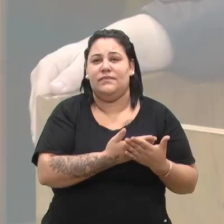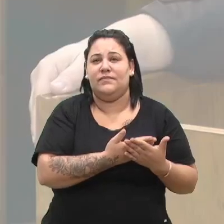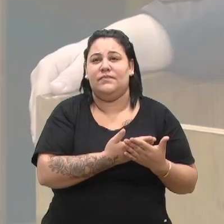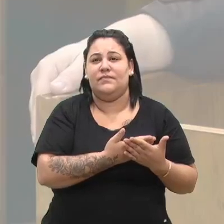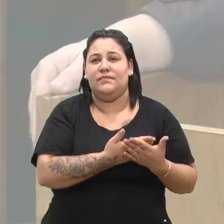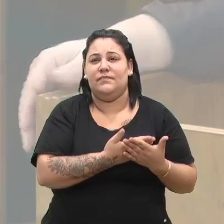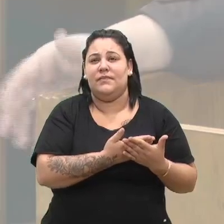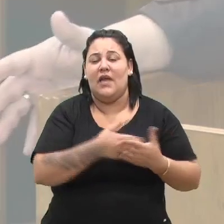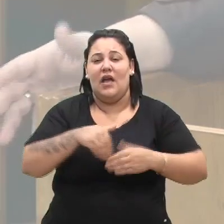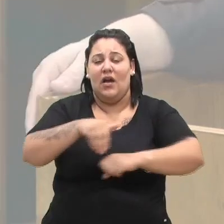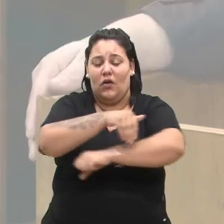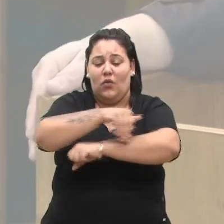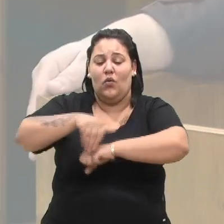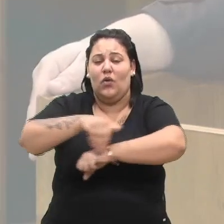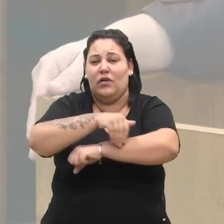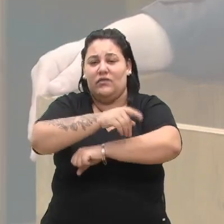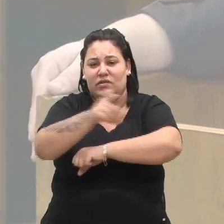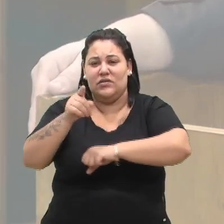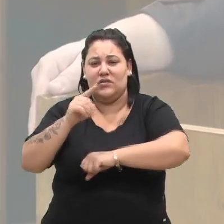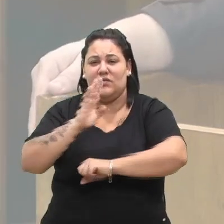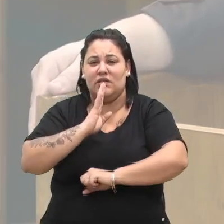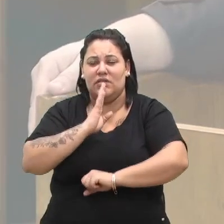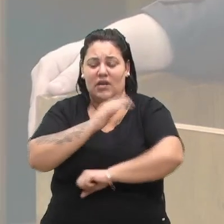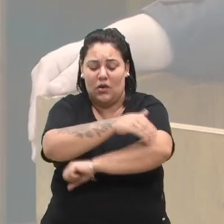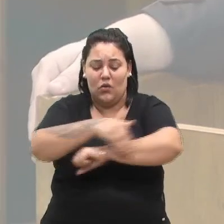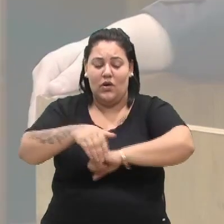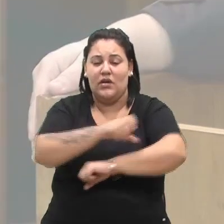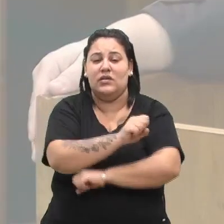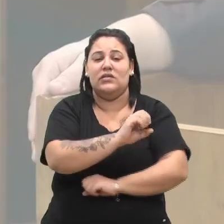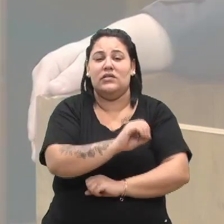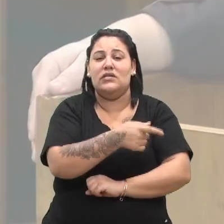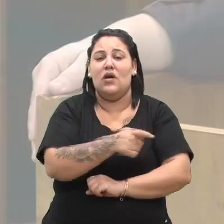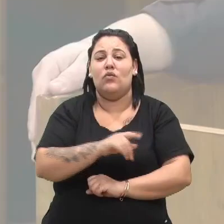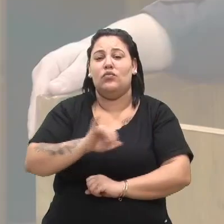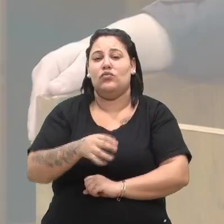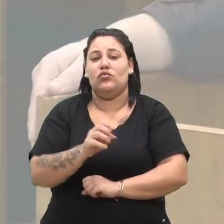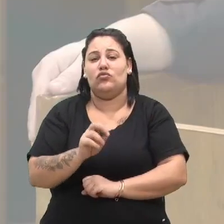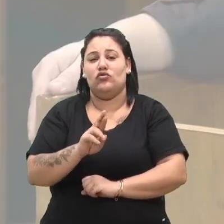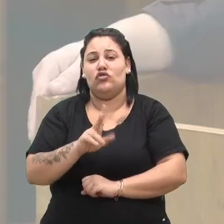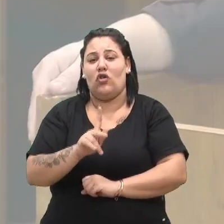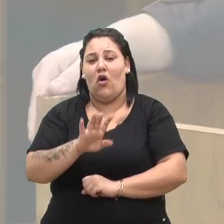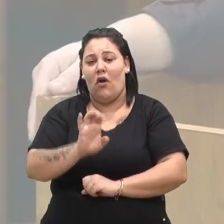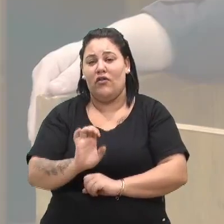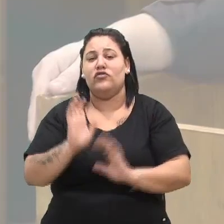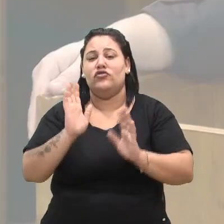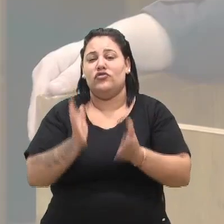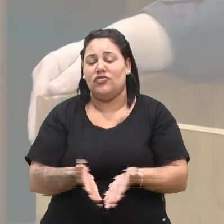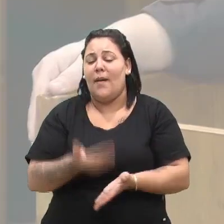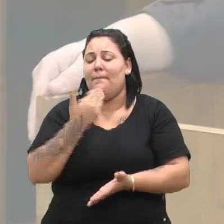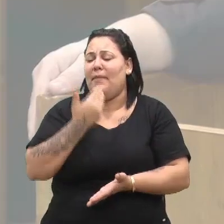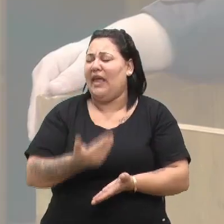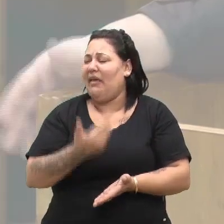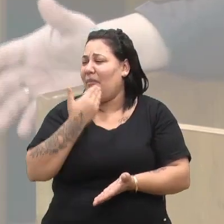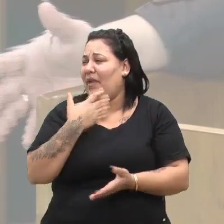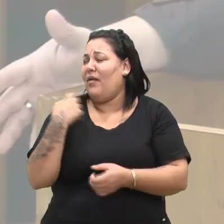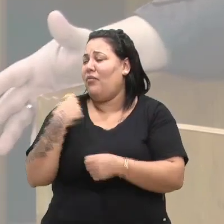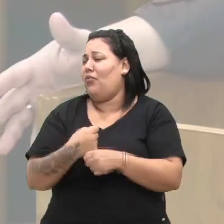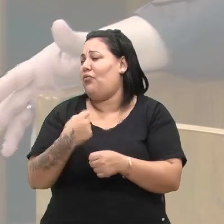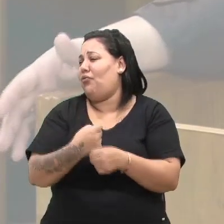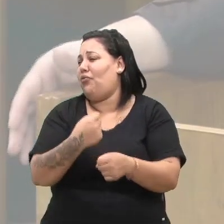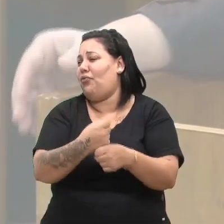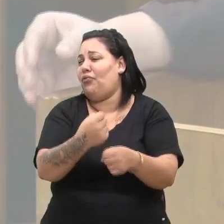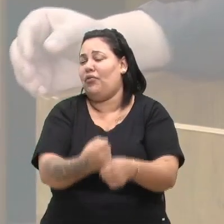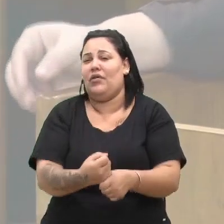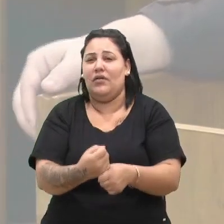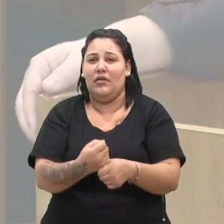a rua, todo mundo conhece, a Rua São Jorge. E a gente já vem pedindo há anos, ela está dentro do Arco